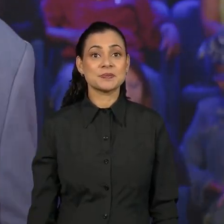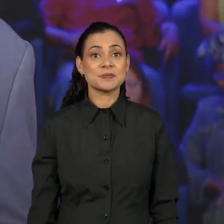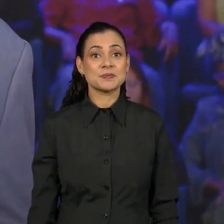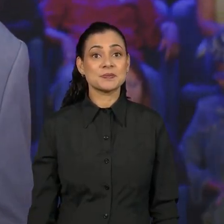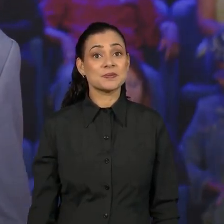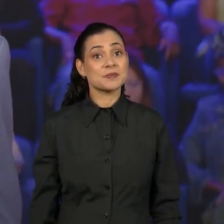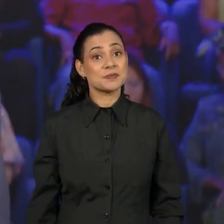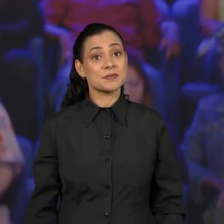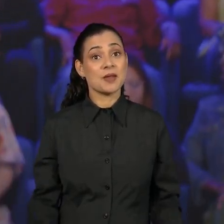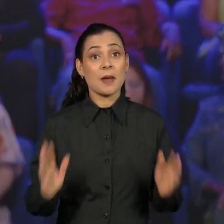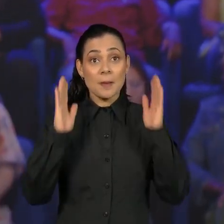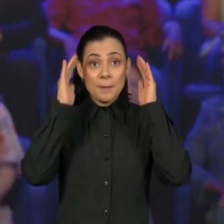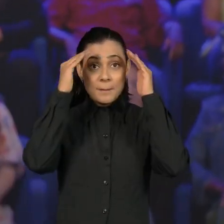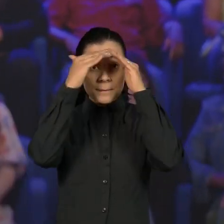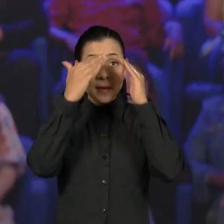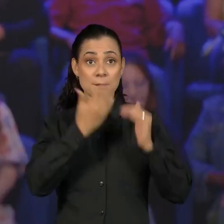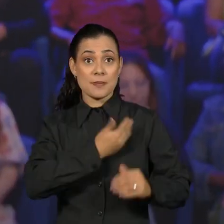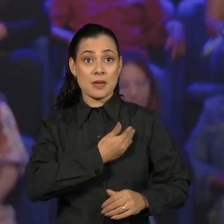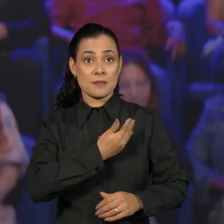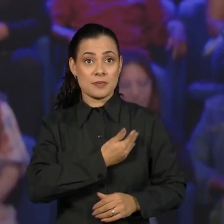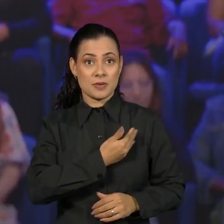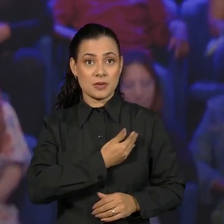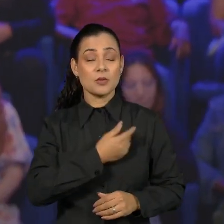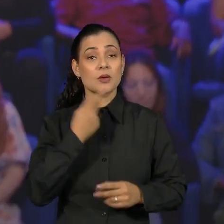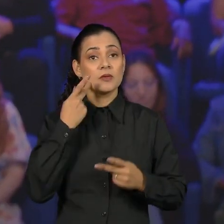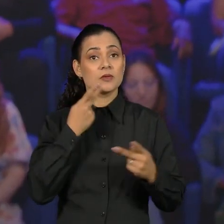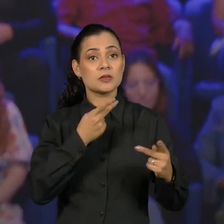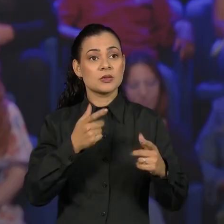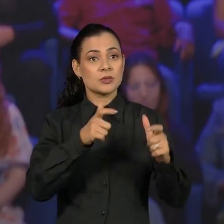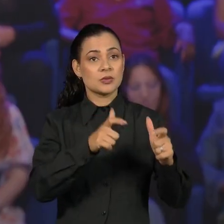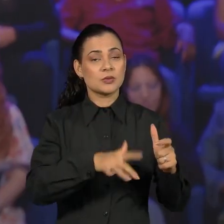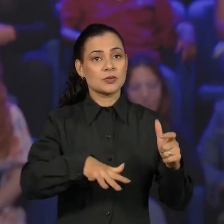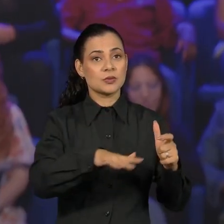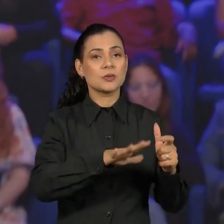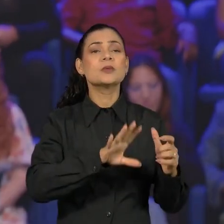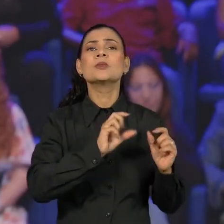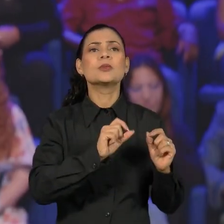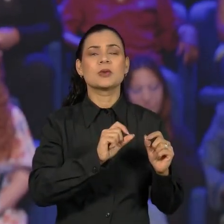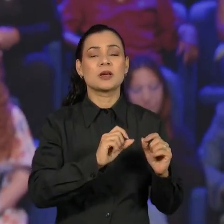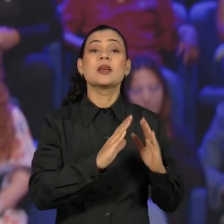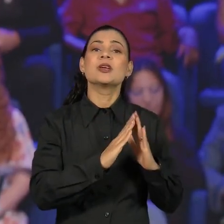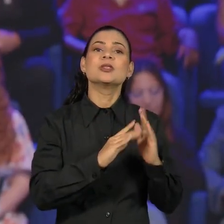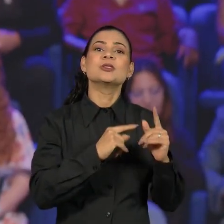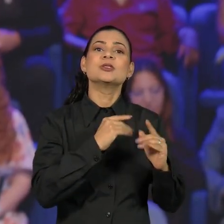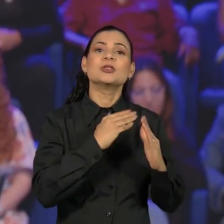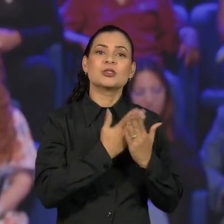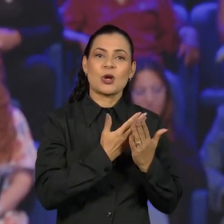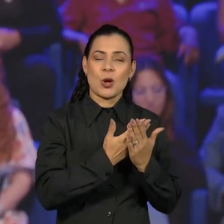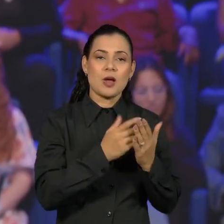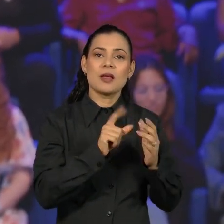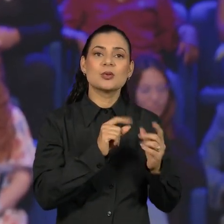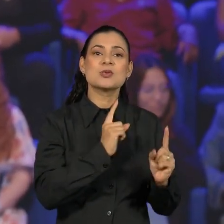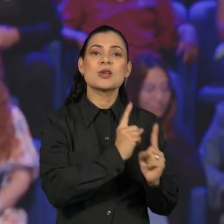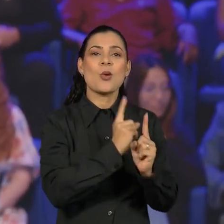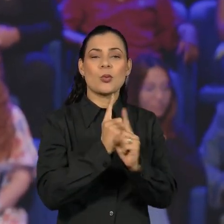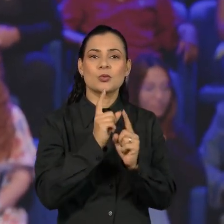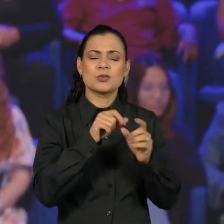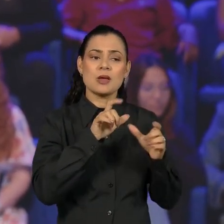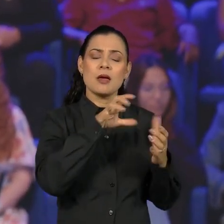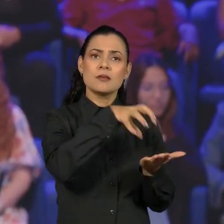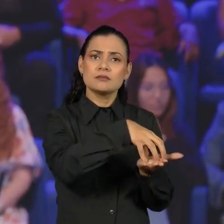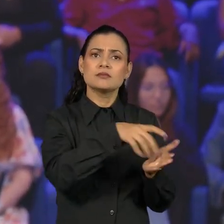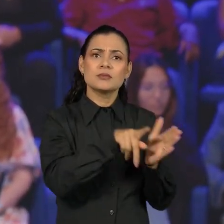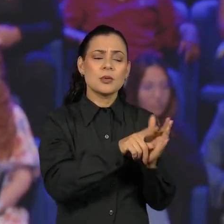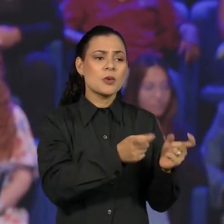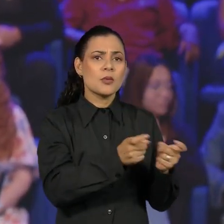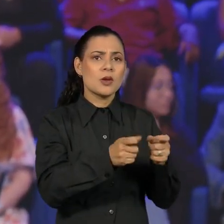Papa Francisco, quando visitou a Escolas Ocorrientes, ou Escola dos Encontros em Roma, diz que a política é a